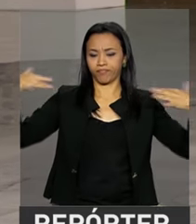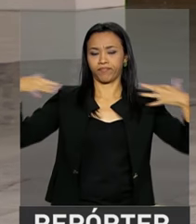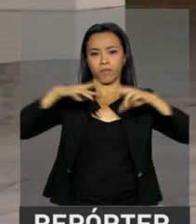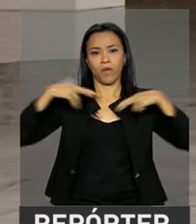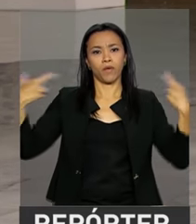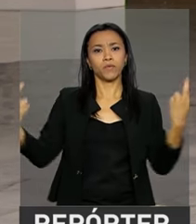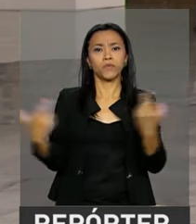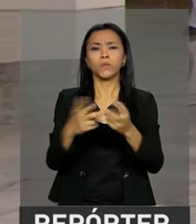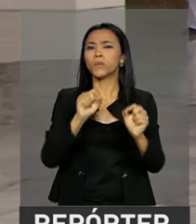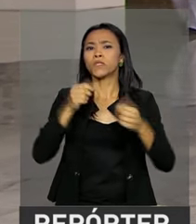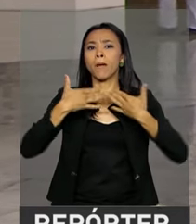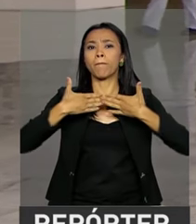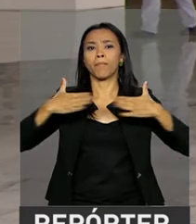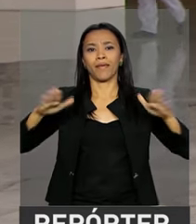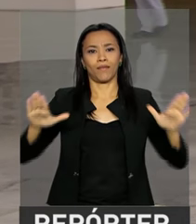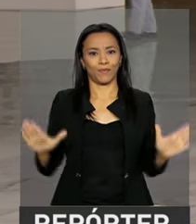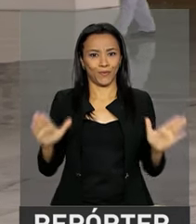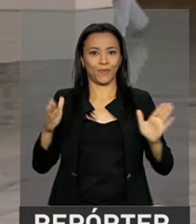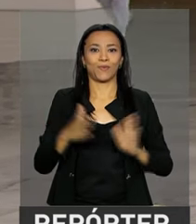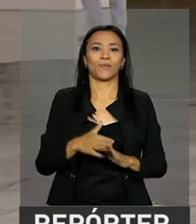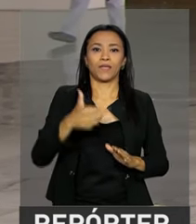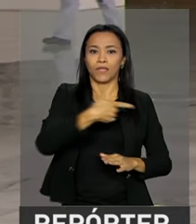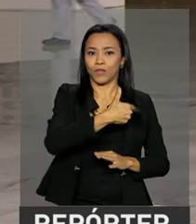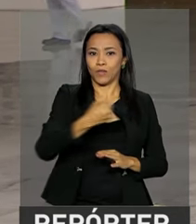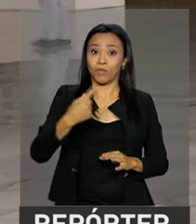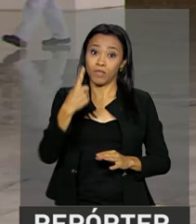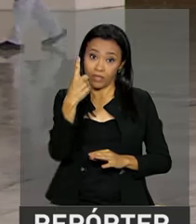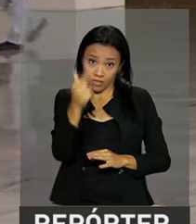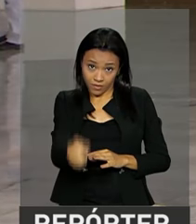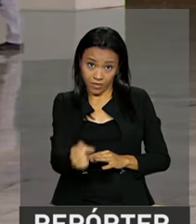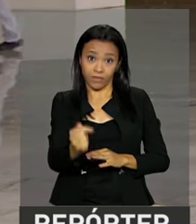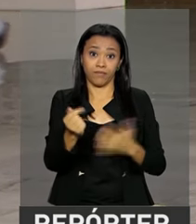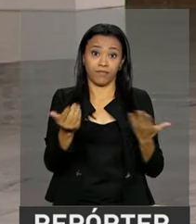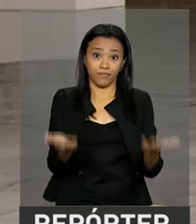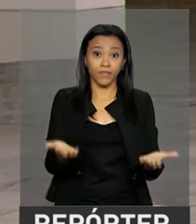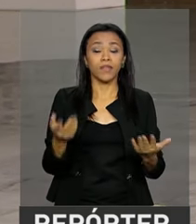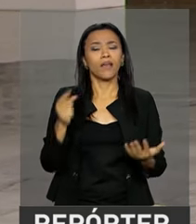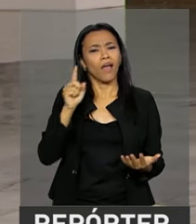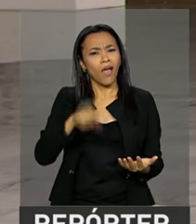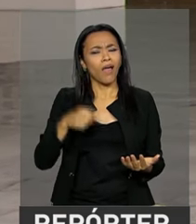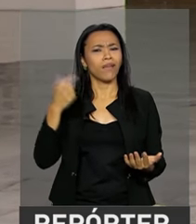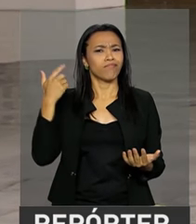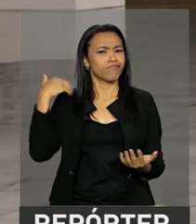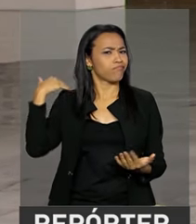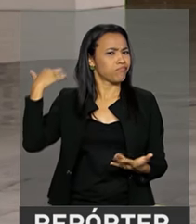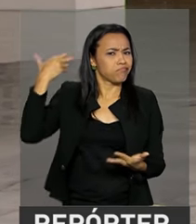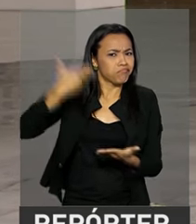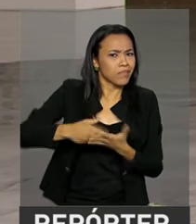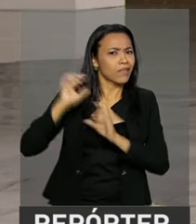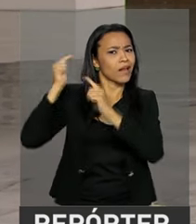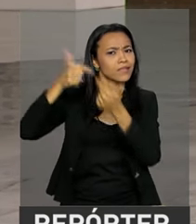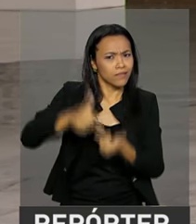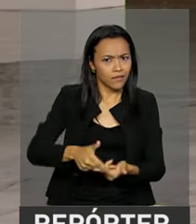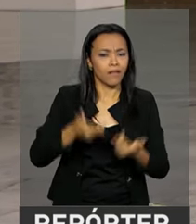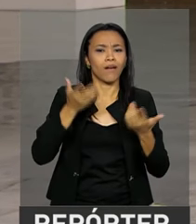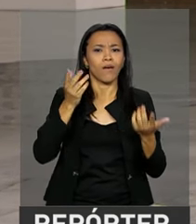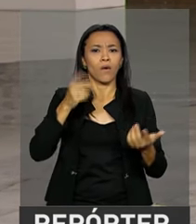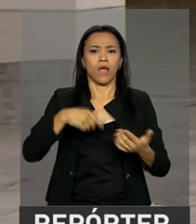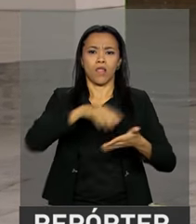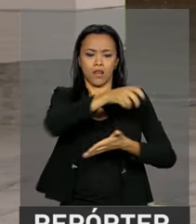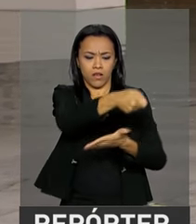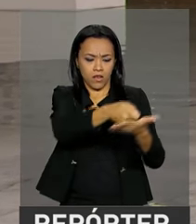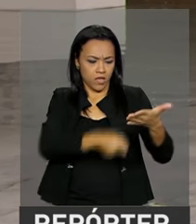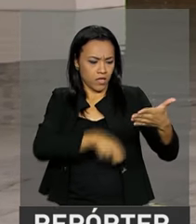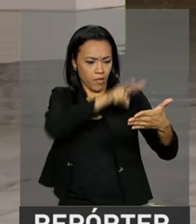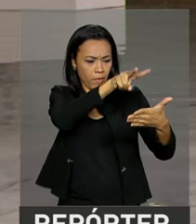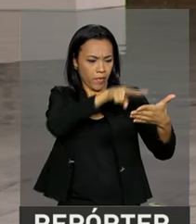de abertura do ano legislativo de 2017. Tradicionalmente, é lida a mensagem